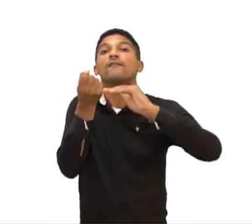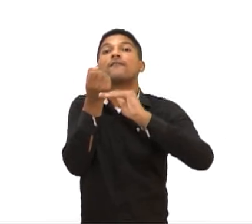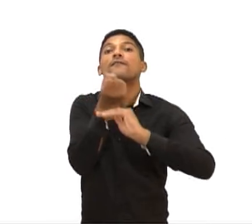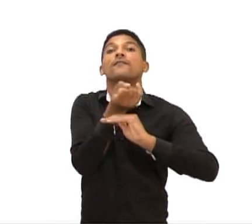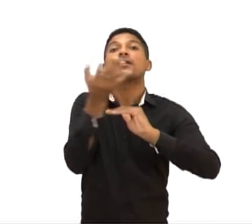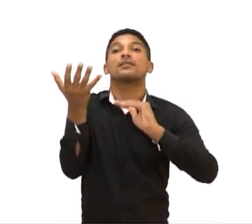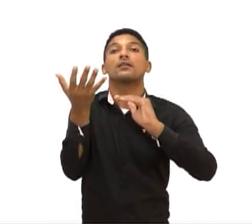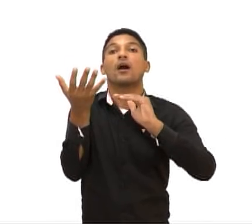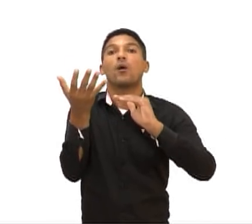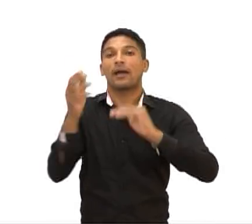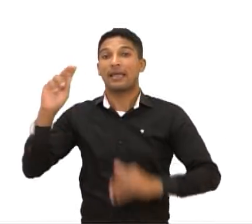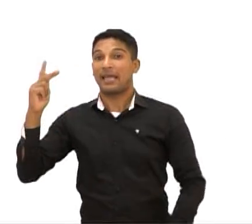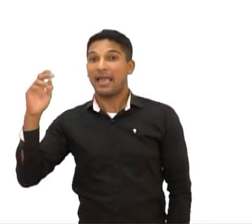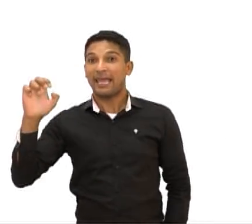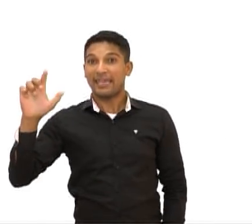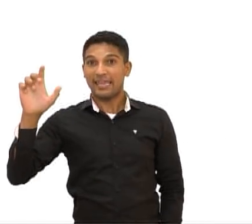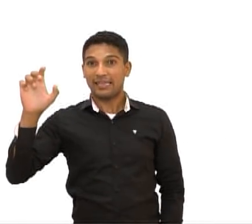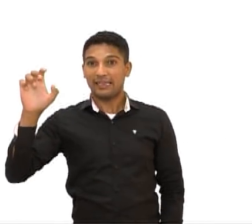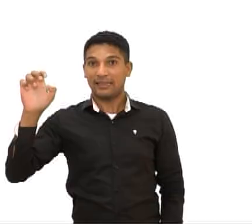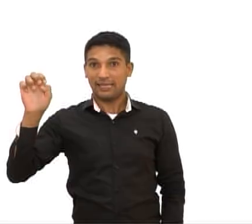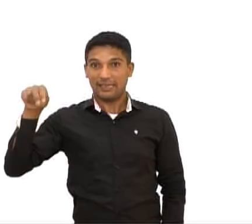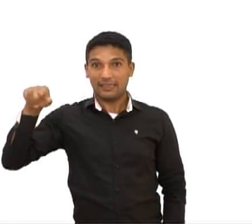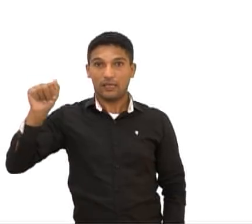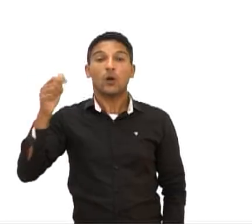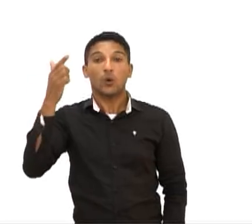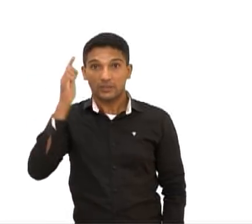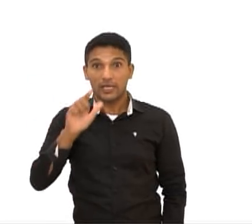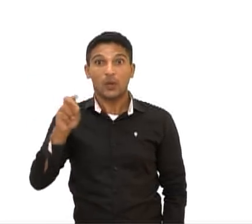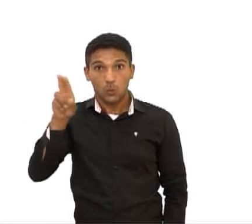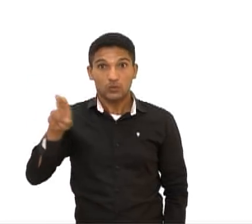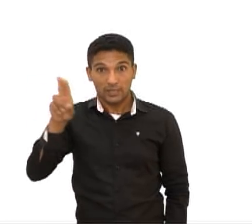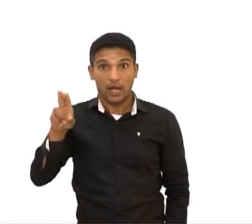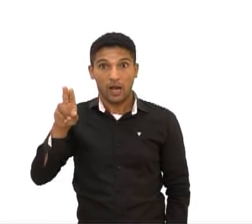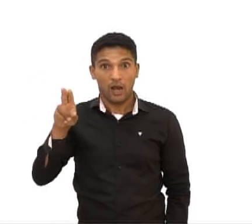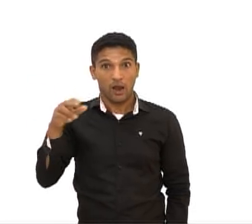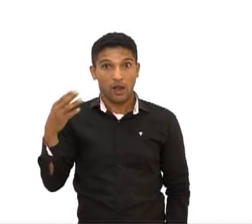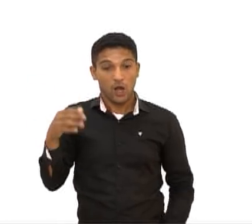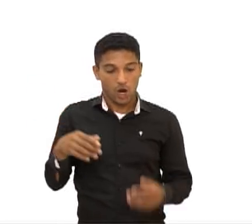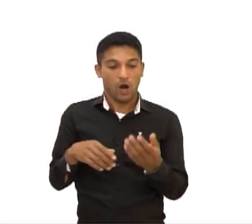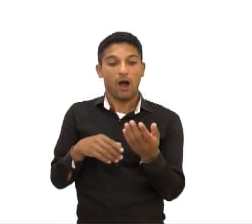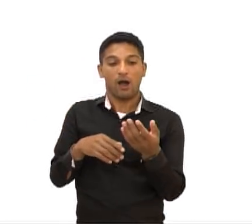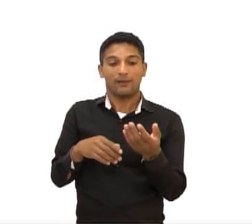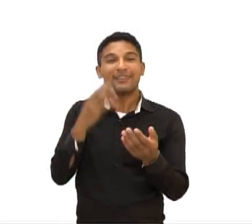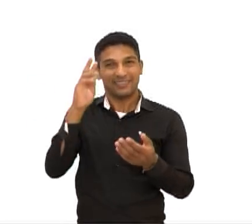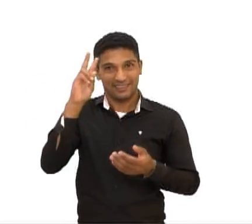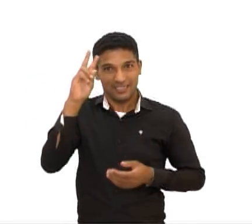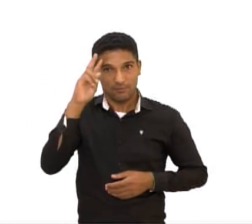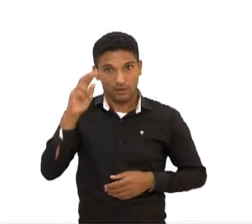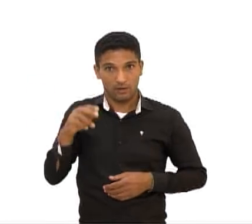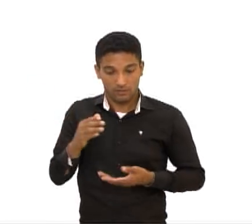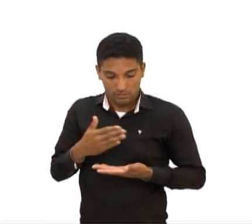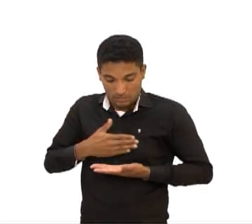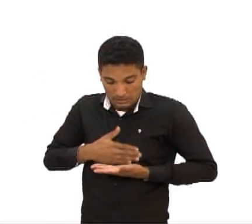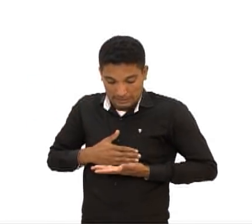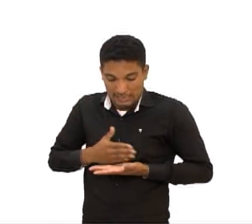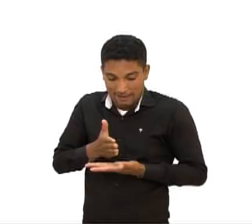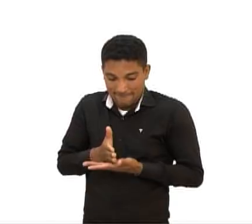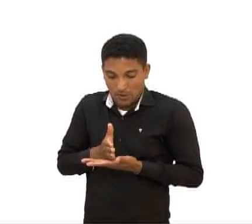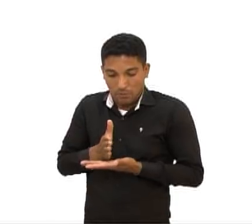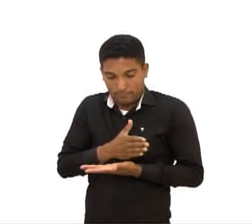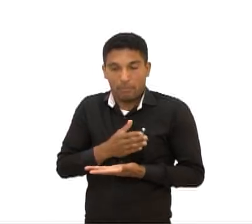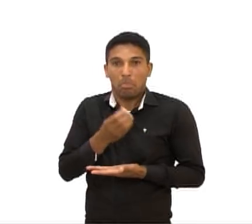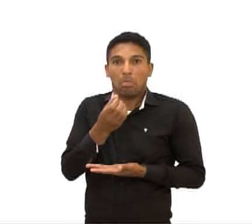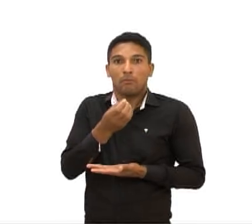é? Novamente, temos aqui as 3 partes, sabemos que uma parte está quebrada. E quantas partes